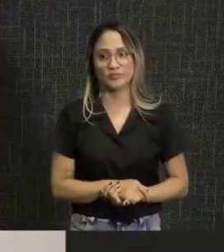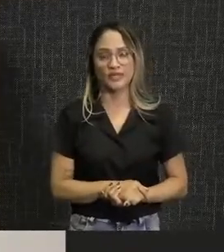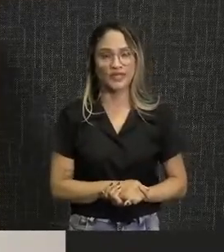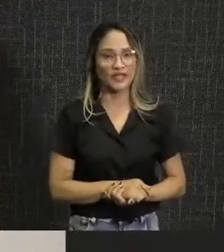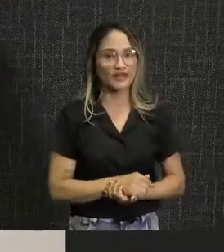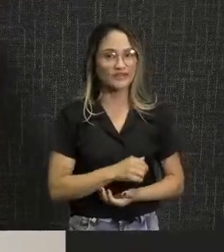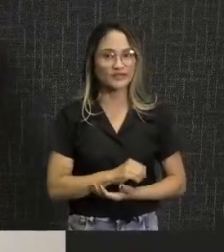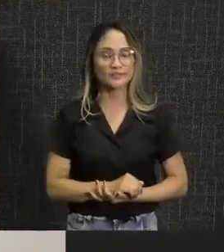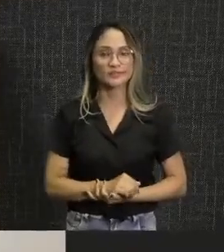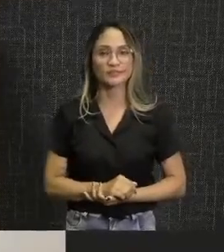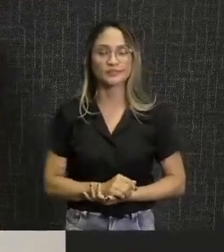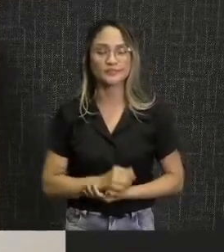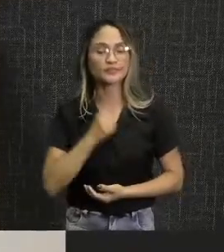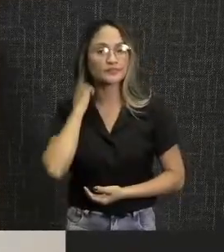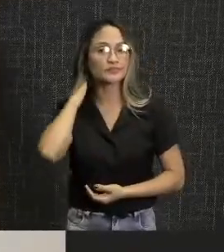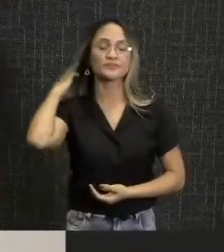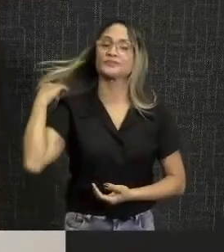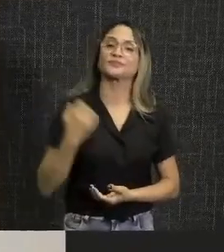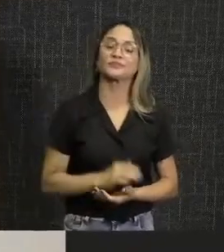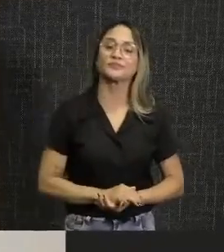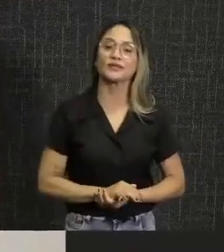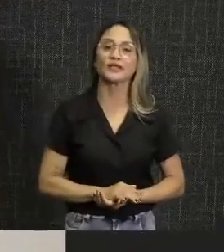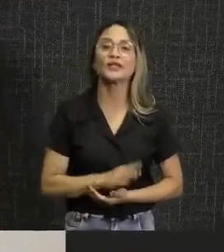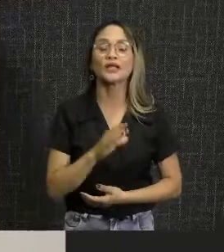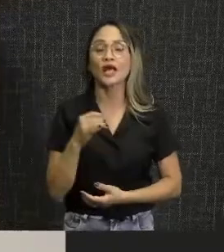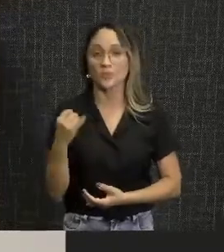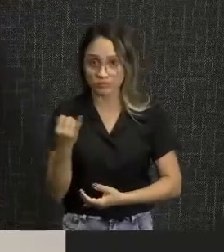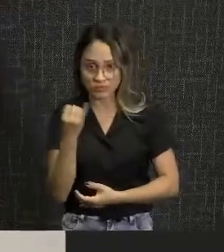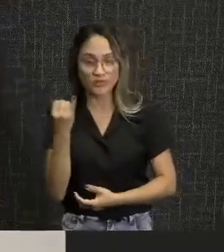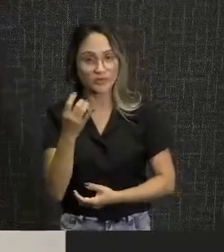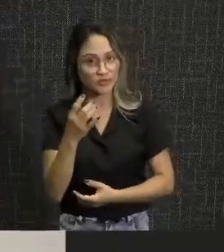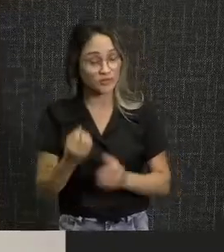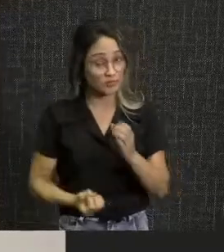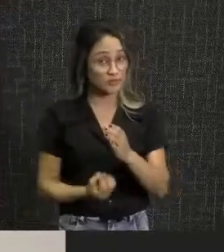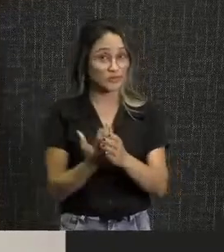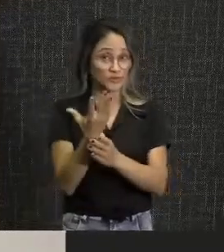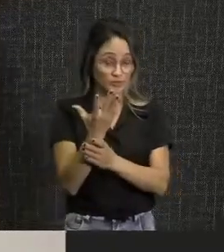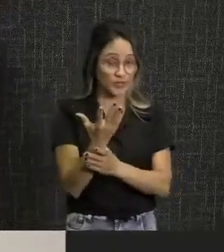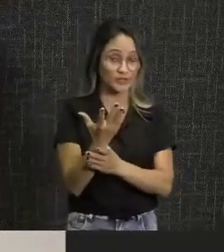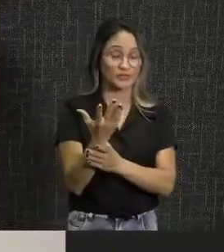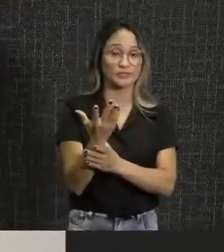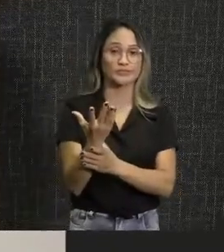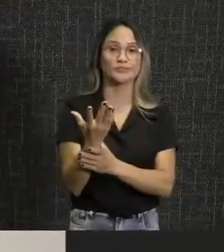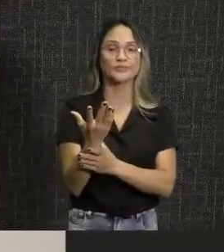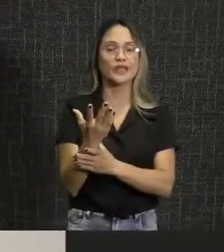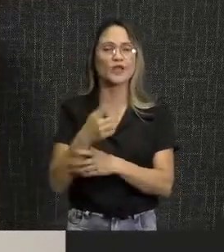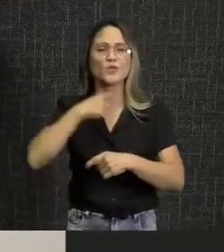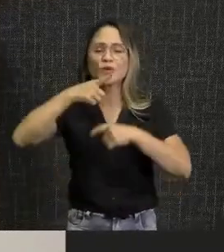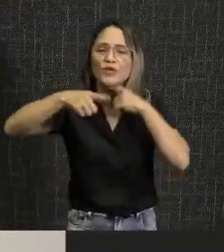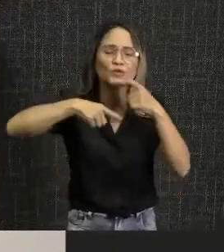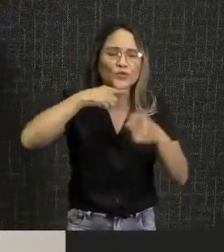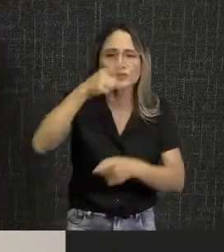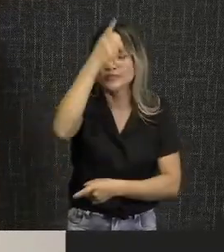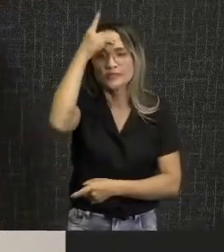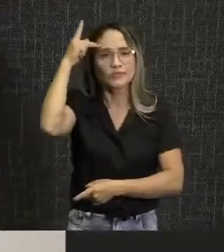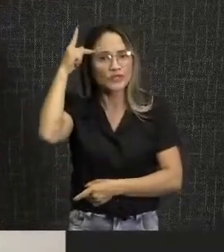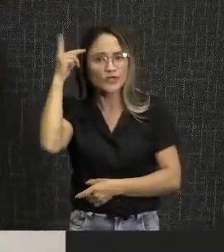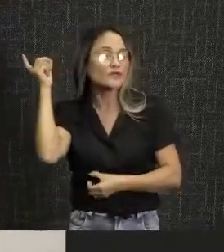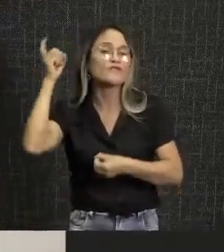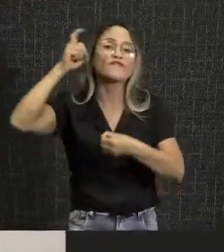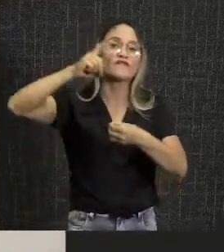essas infecções residuais, elas já são suficientes para criar uma incerteza, uma insegurança para as pessoas